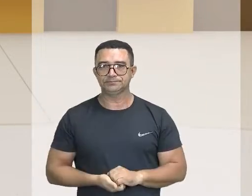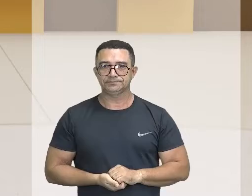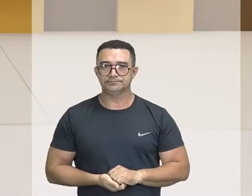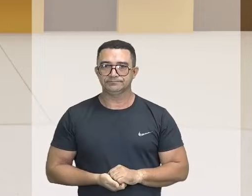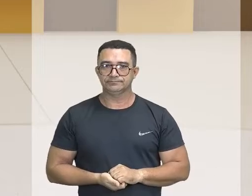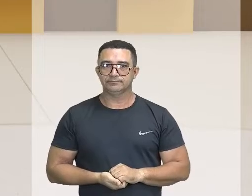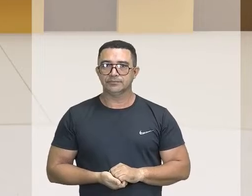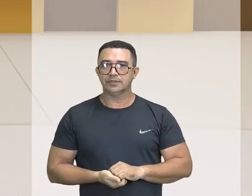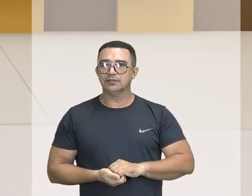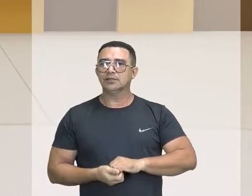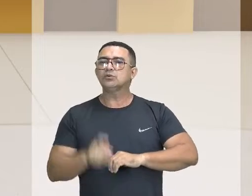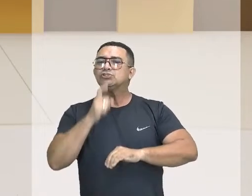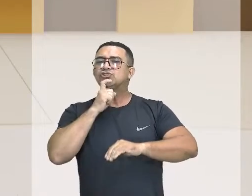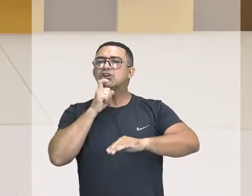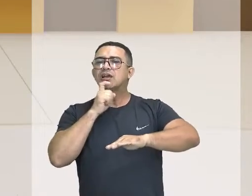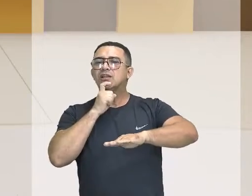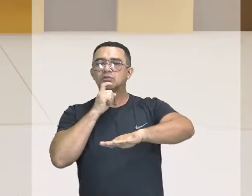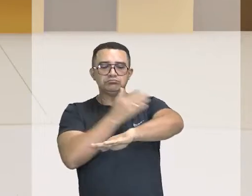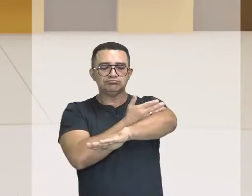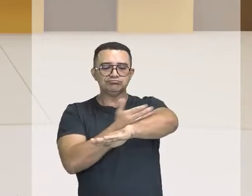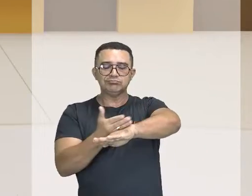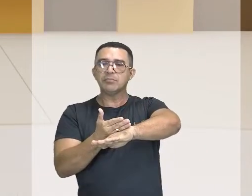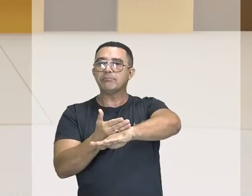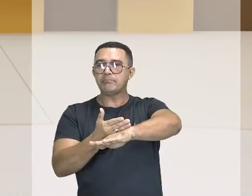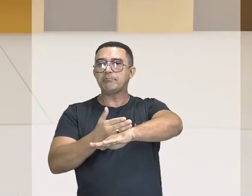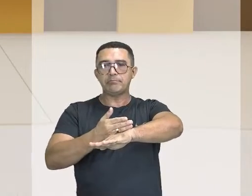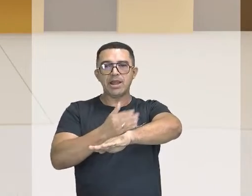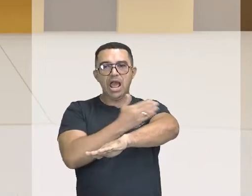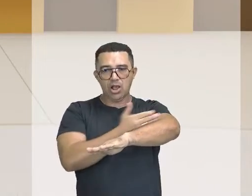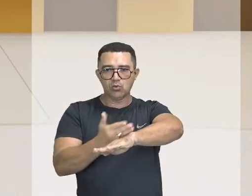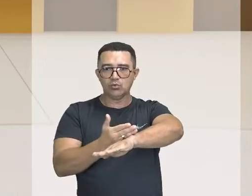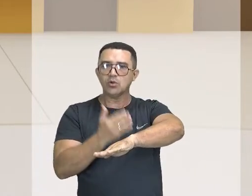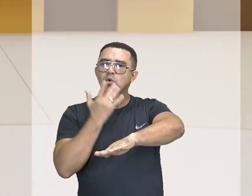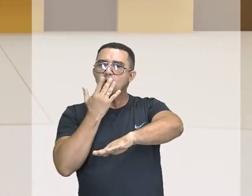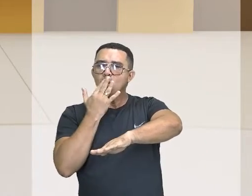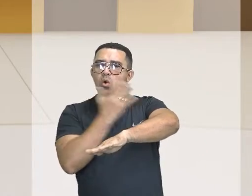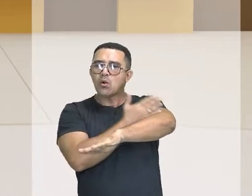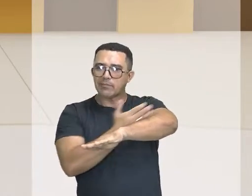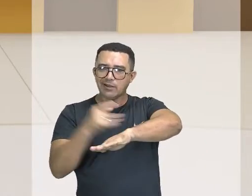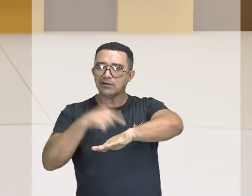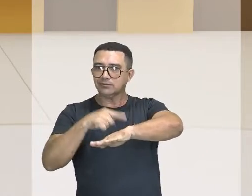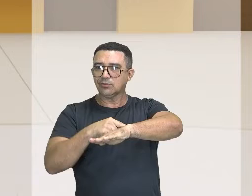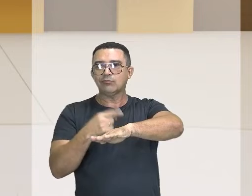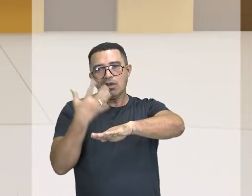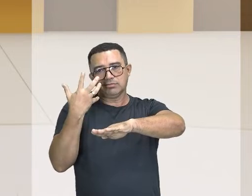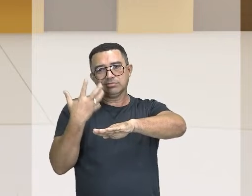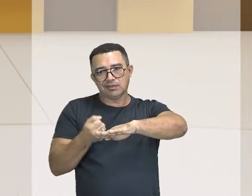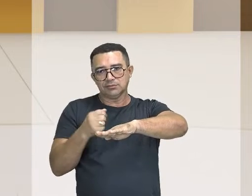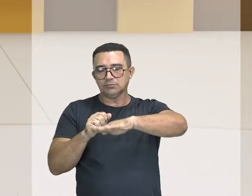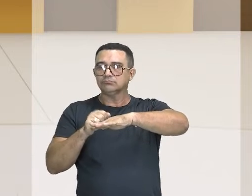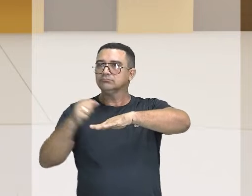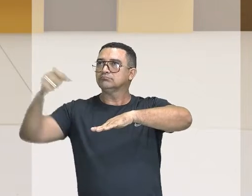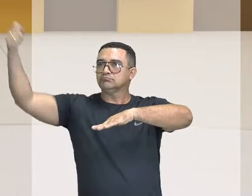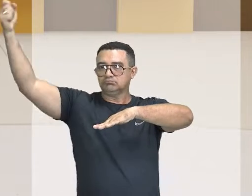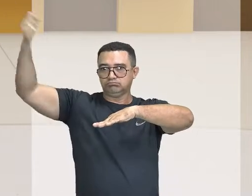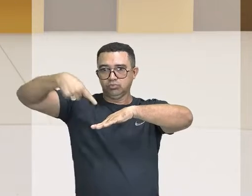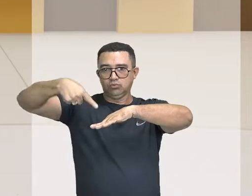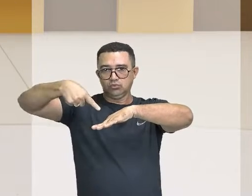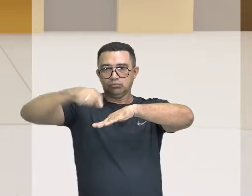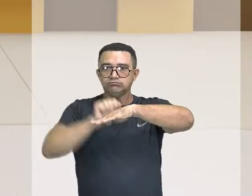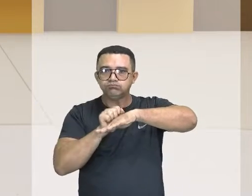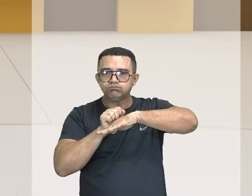Inclusive o branco, como nós aprendemos em física, ele reflete todas as cores, ele reflete toda a energia, né? Ao passo que a cor preta,